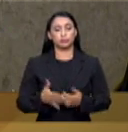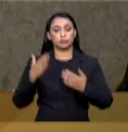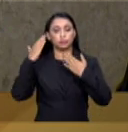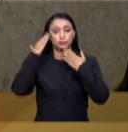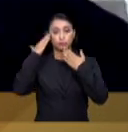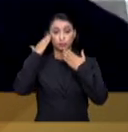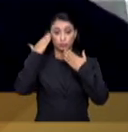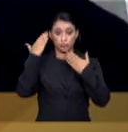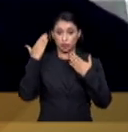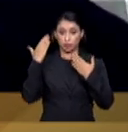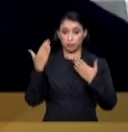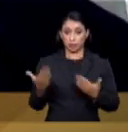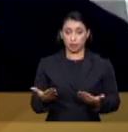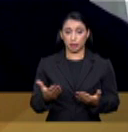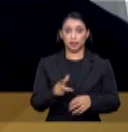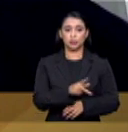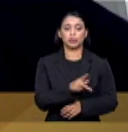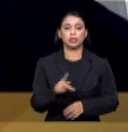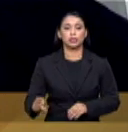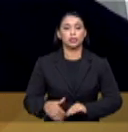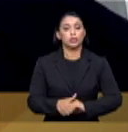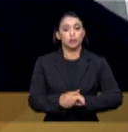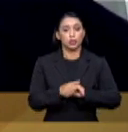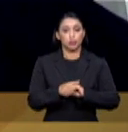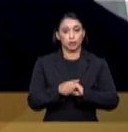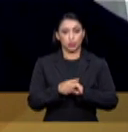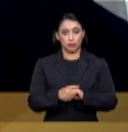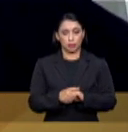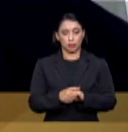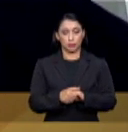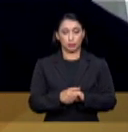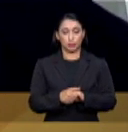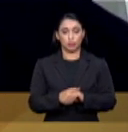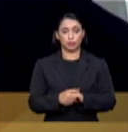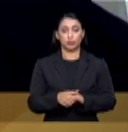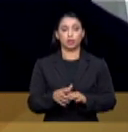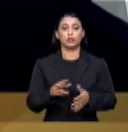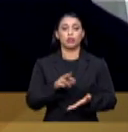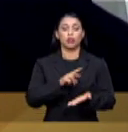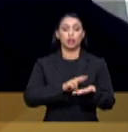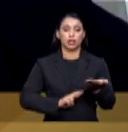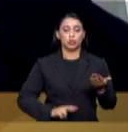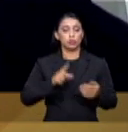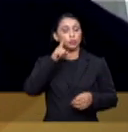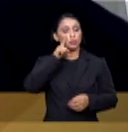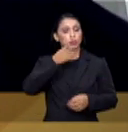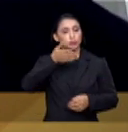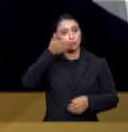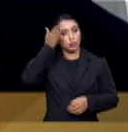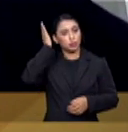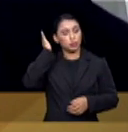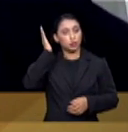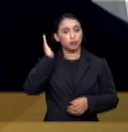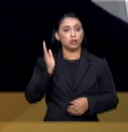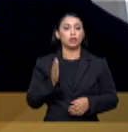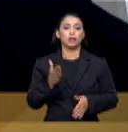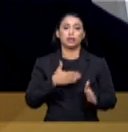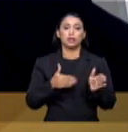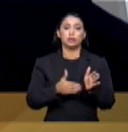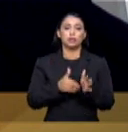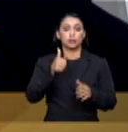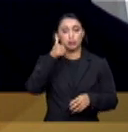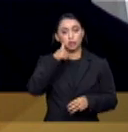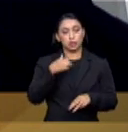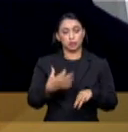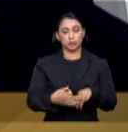obrigado, presidente. Cumprimento Vossa Excelência, o eminente ministro relator, ministro Marco Aurélio, as eminentes ministras,